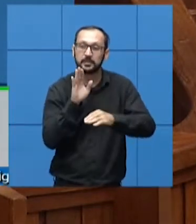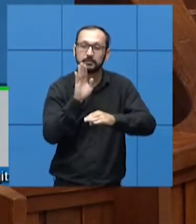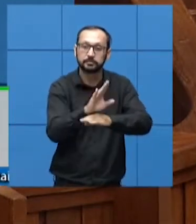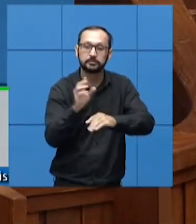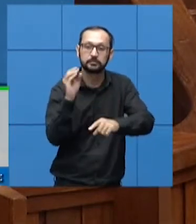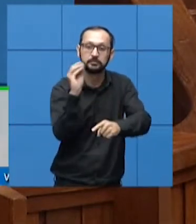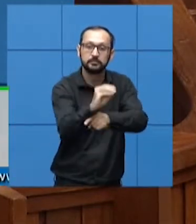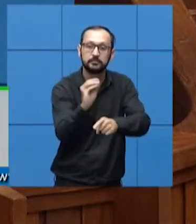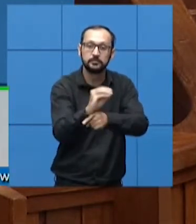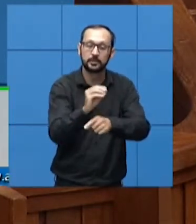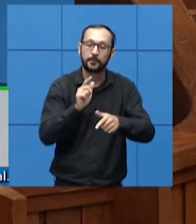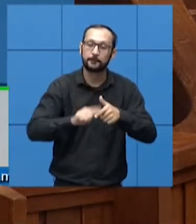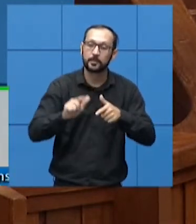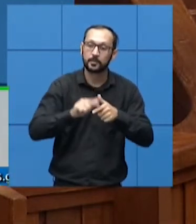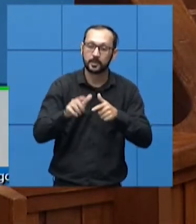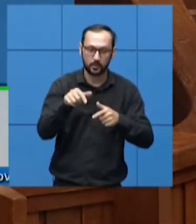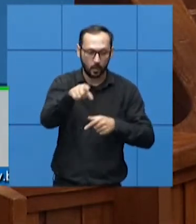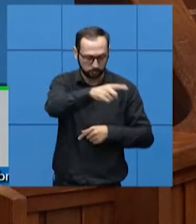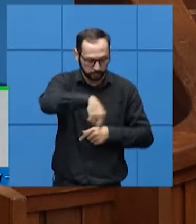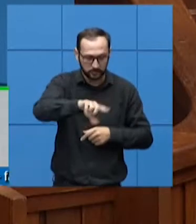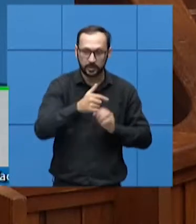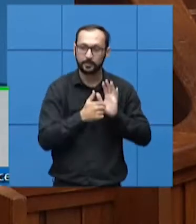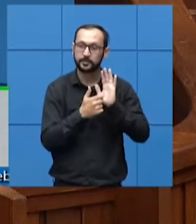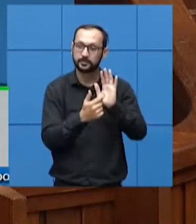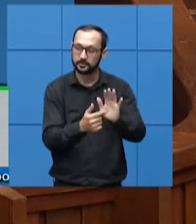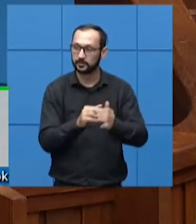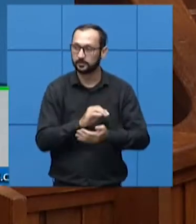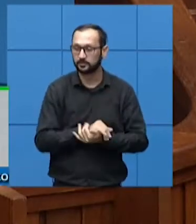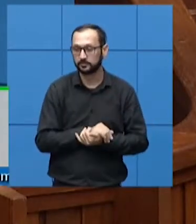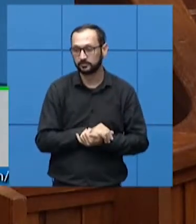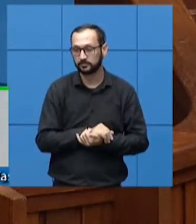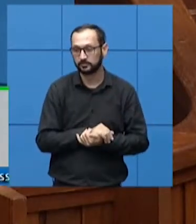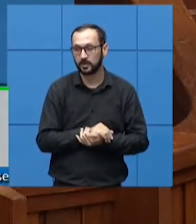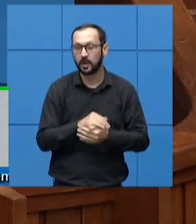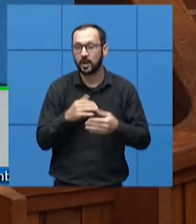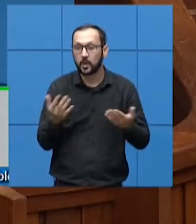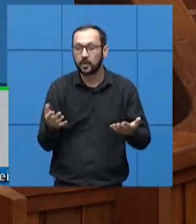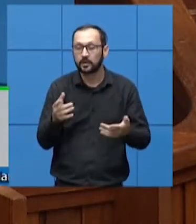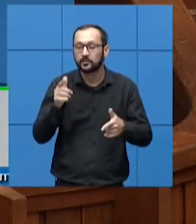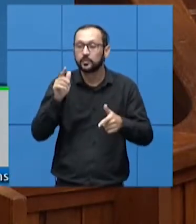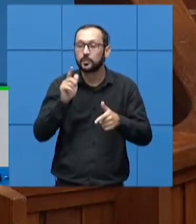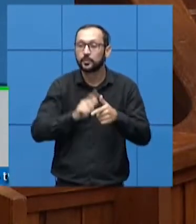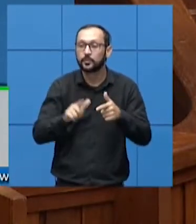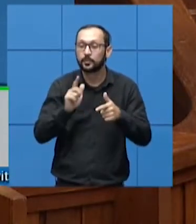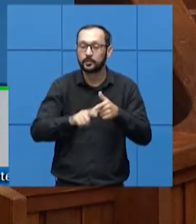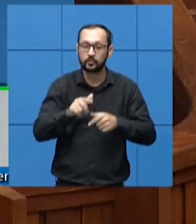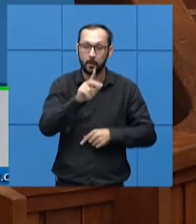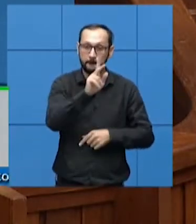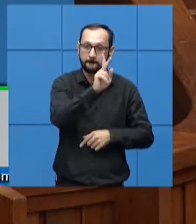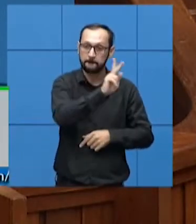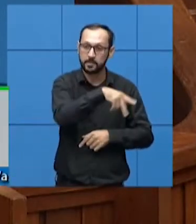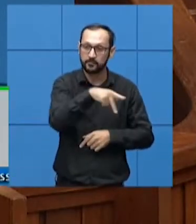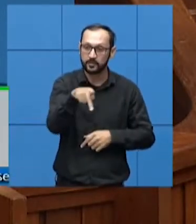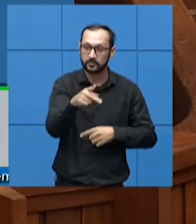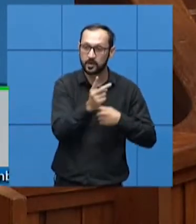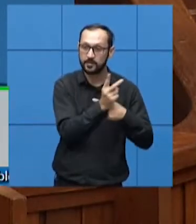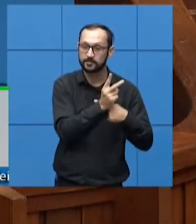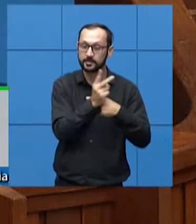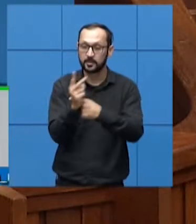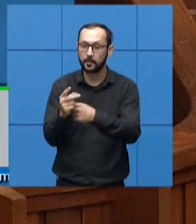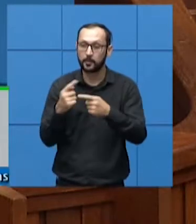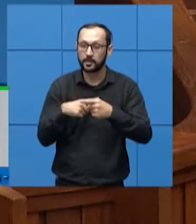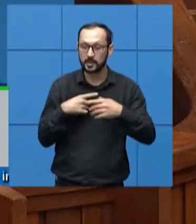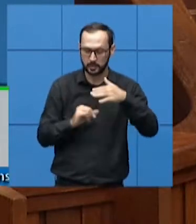resolvidas questões importantes, como foram pontuadas aqui. Em relação à questão, por exemplo, da cedência de professores, porque nós não temos